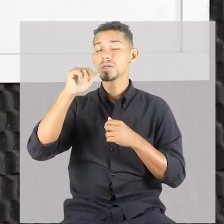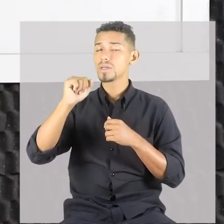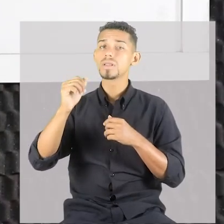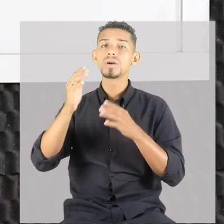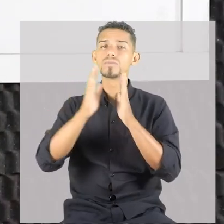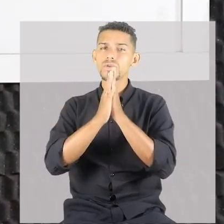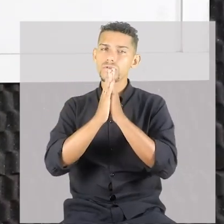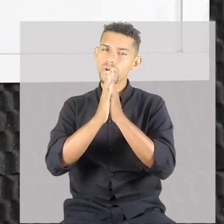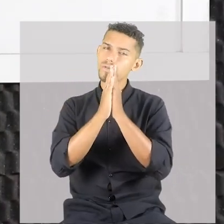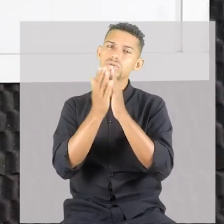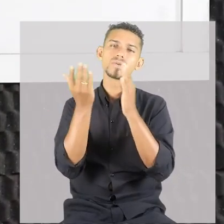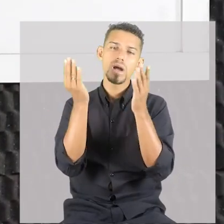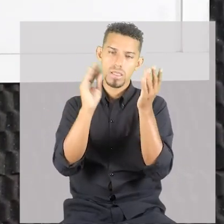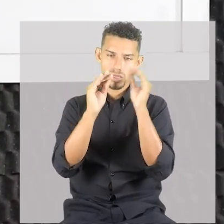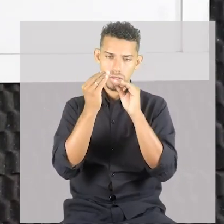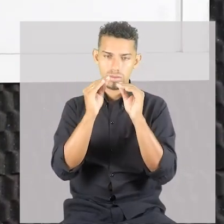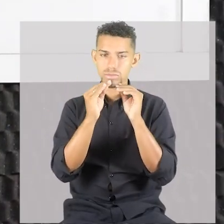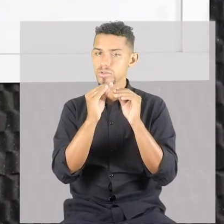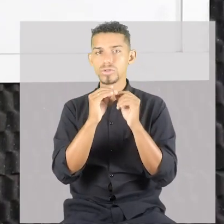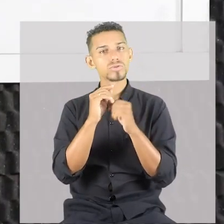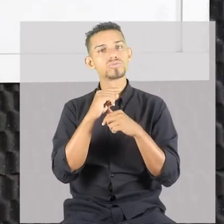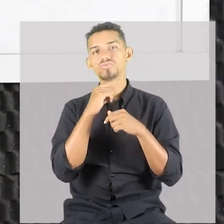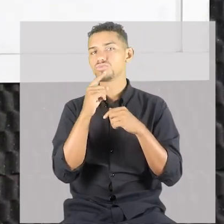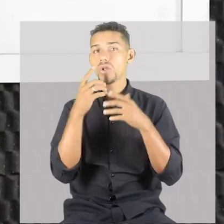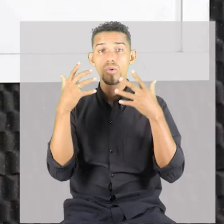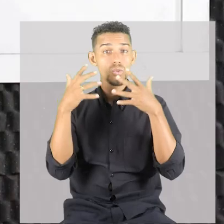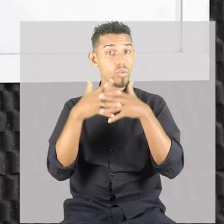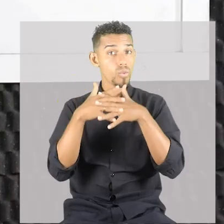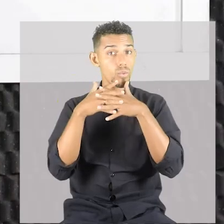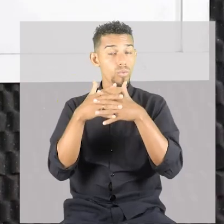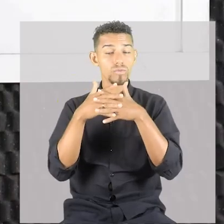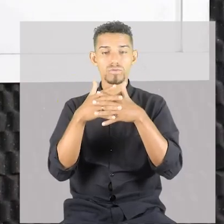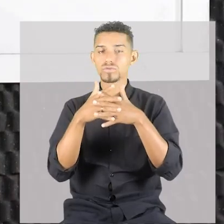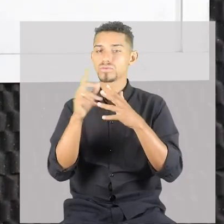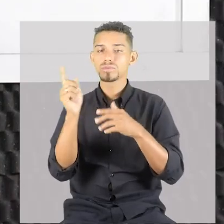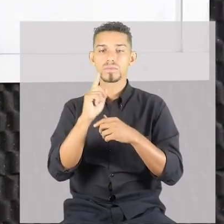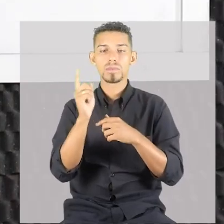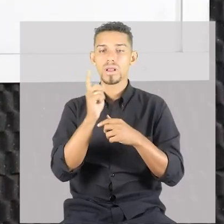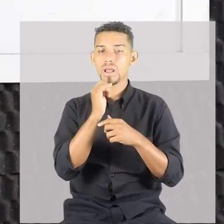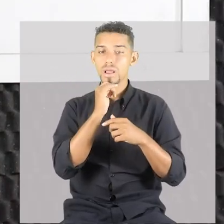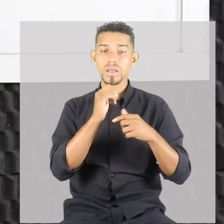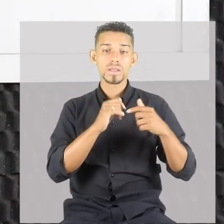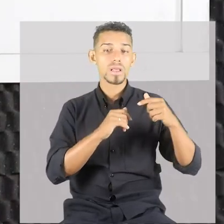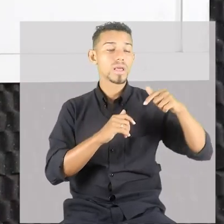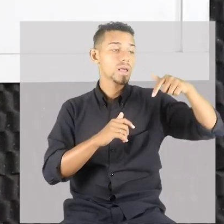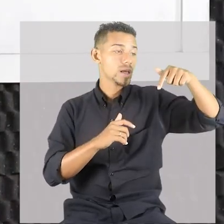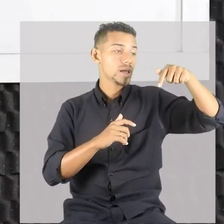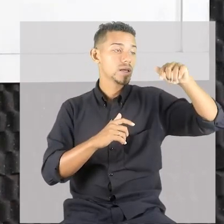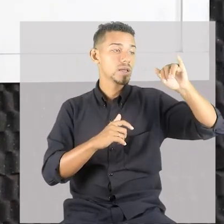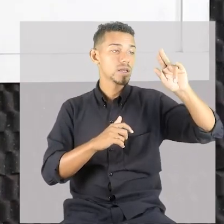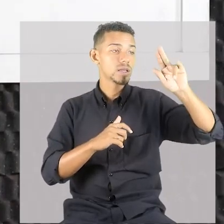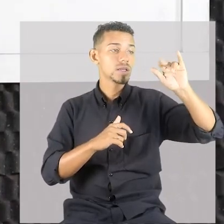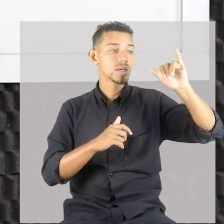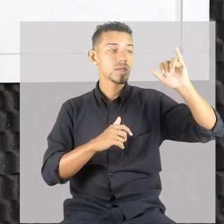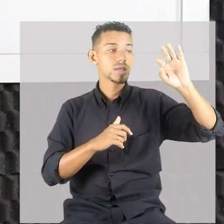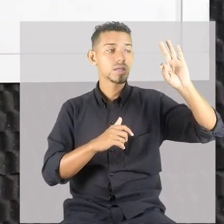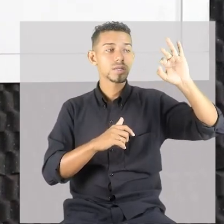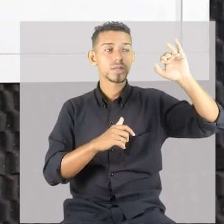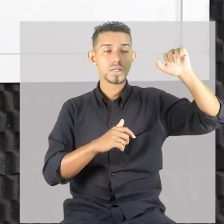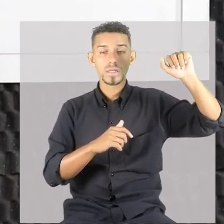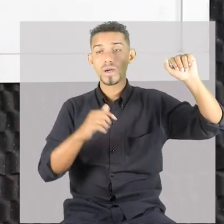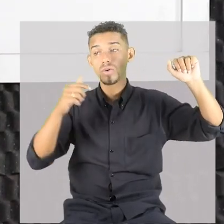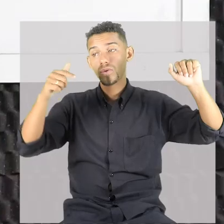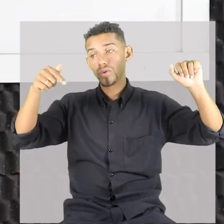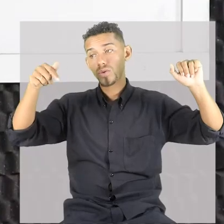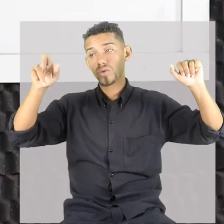aí, preste atenção no que eu vou falar agora. Não confundam quitina com queratina. São duas coisas